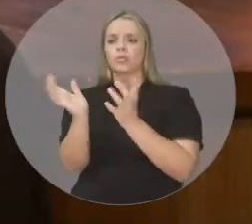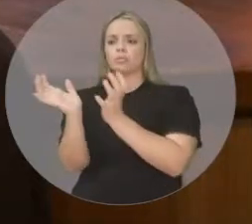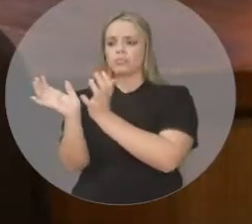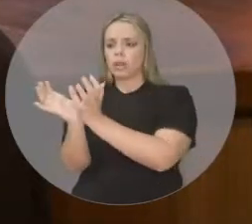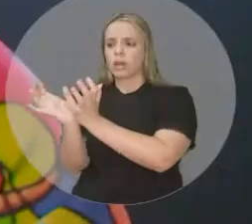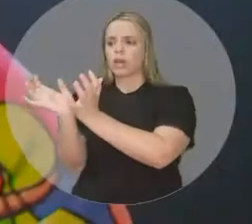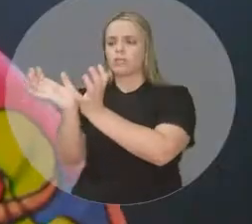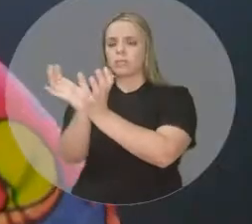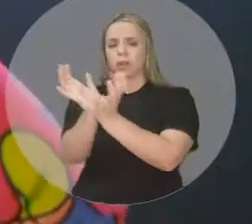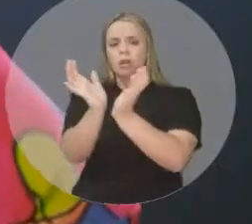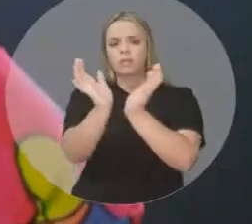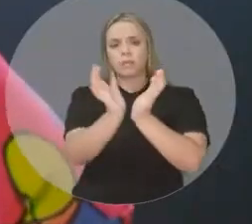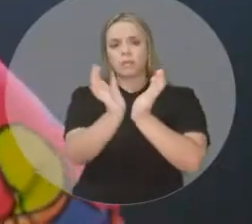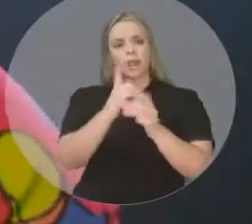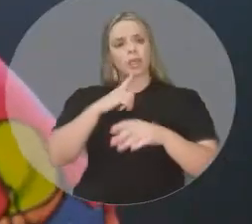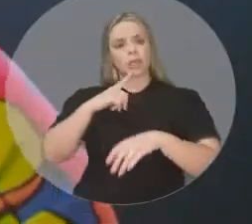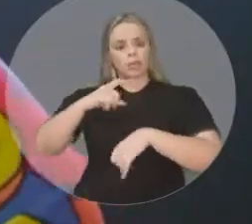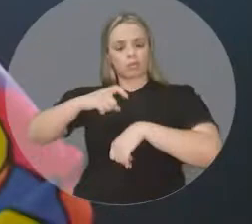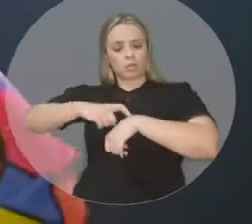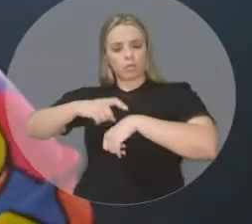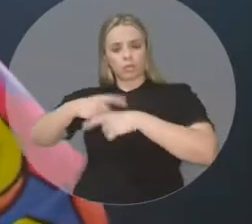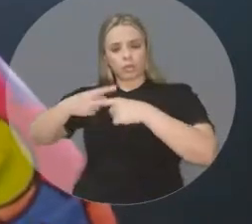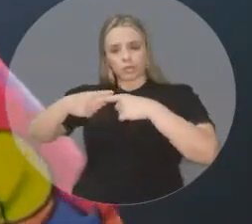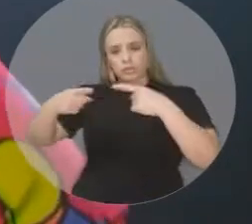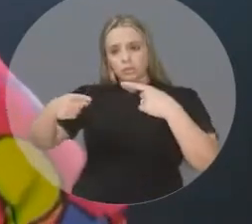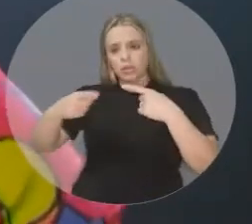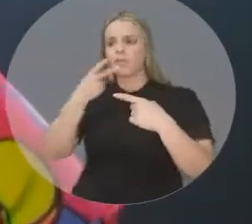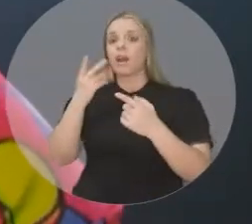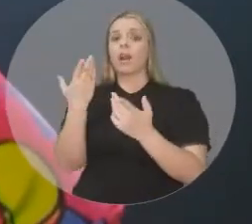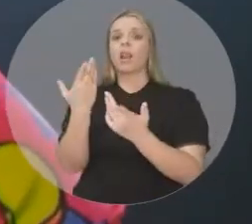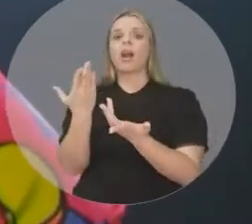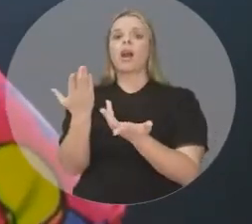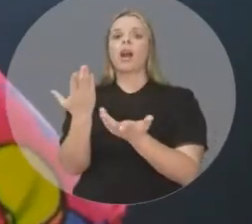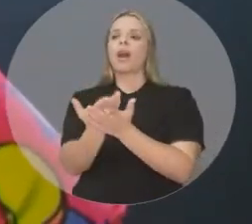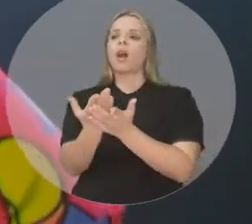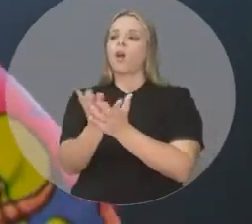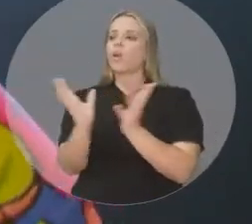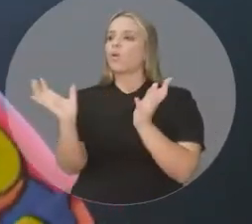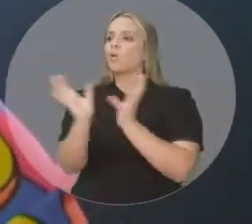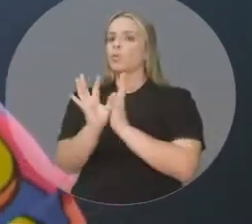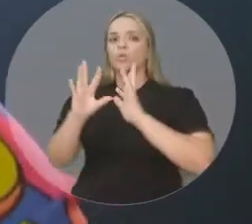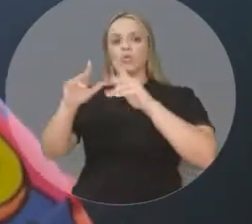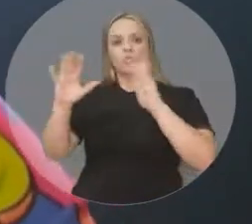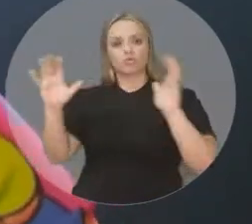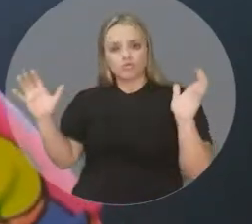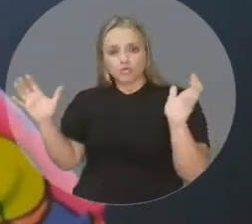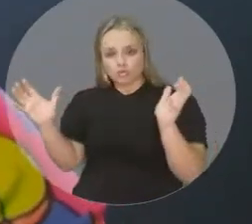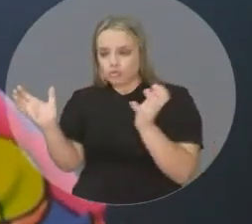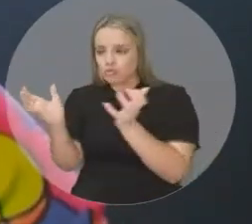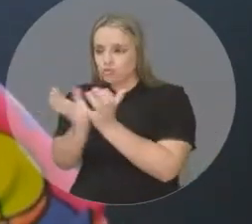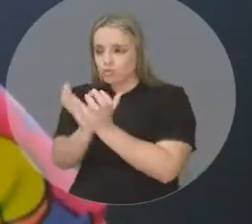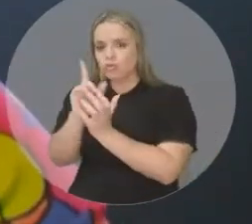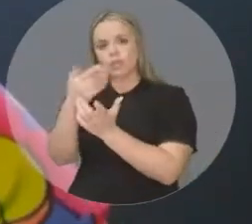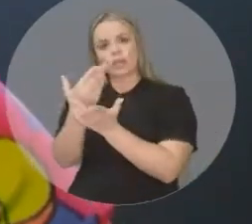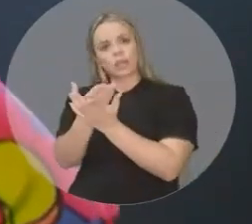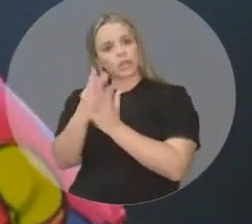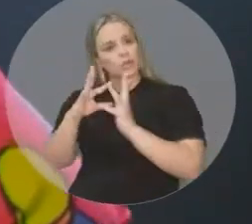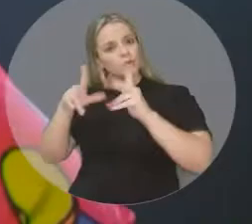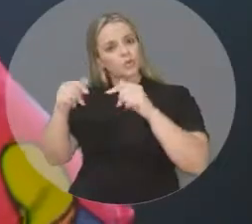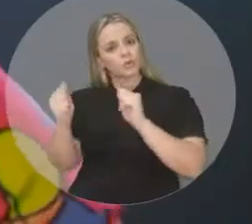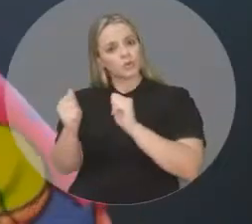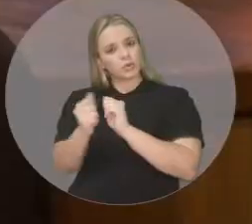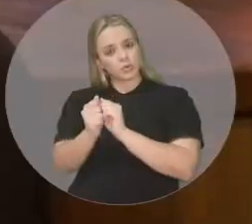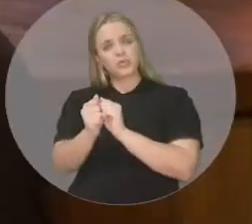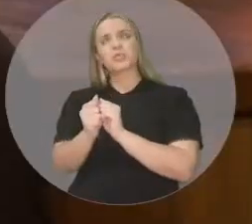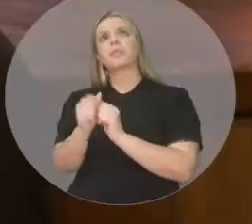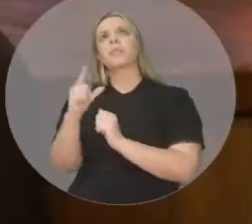vocês fazem. Obrigado, viu? Obrigado, você está feliz demais, viu? Estar participando do Palco para Dois, porque é um diferencial para